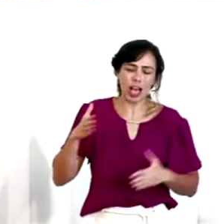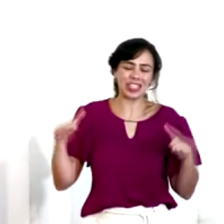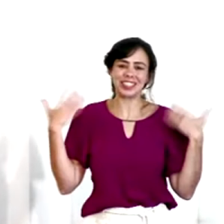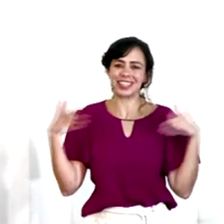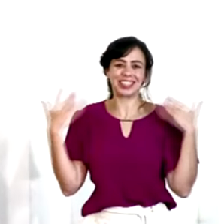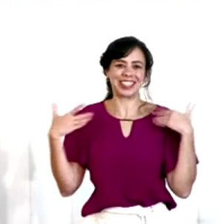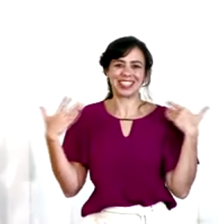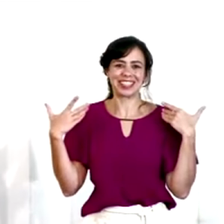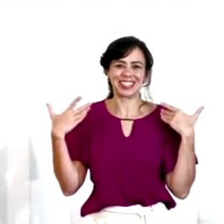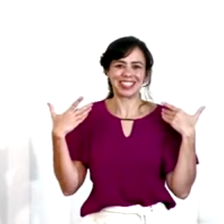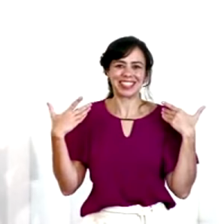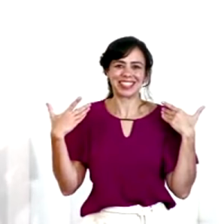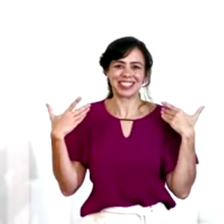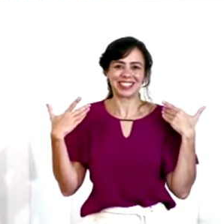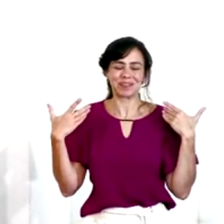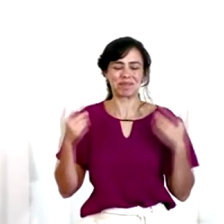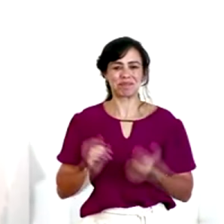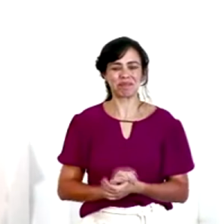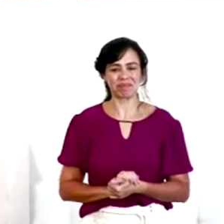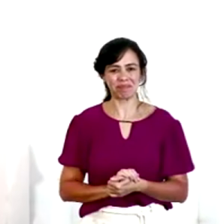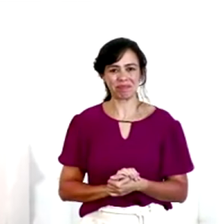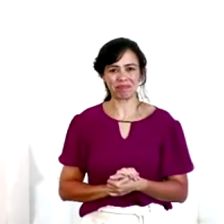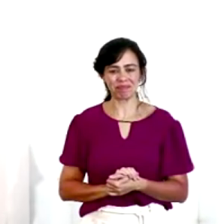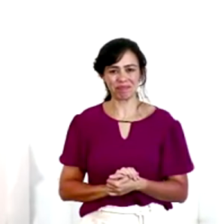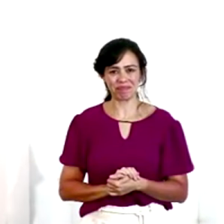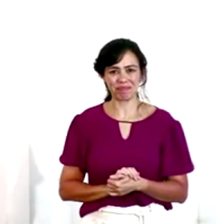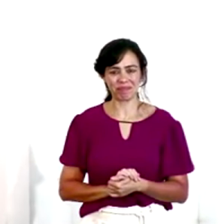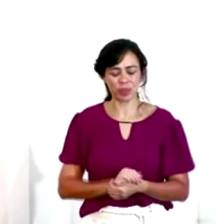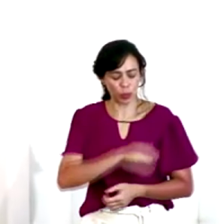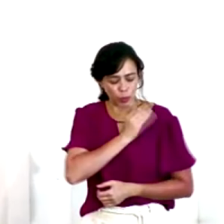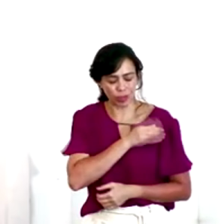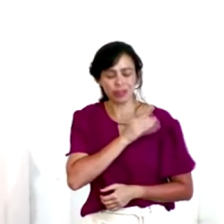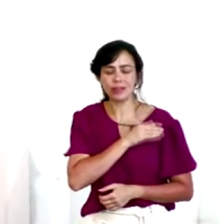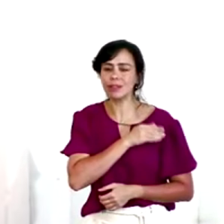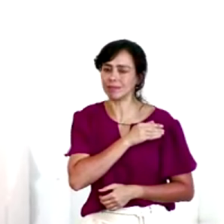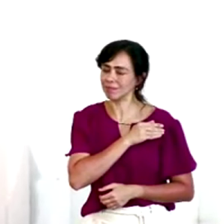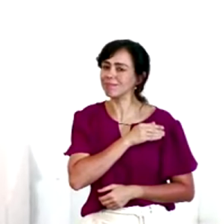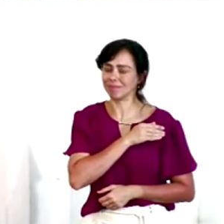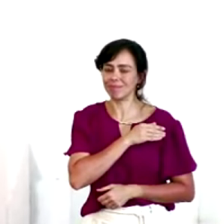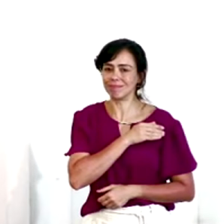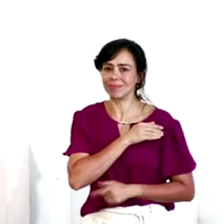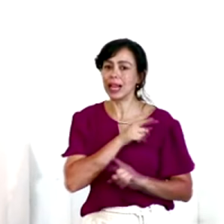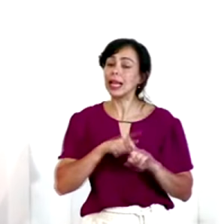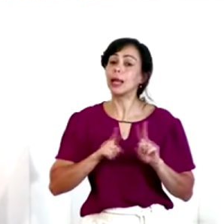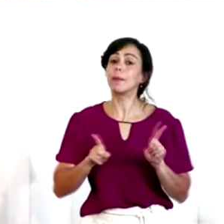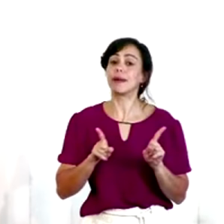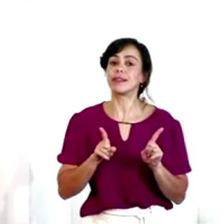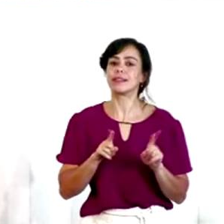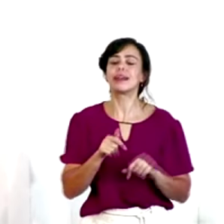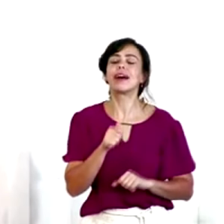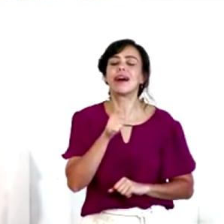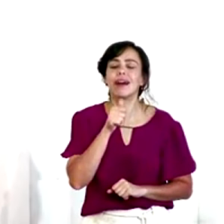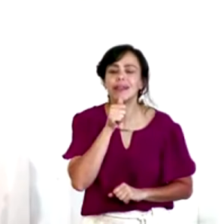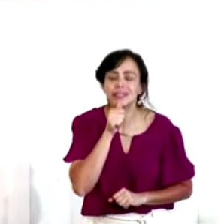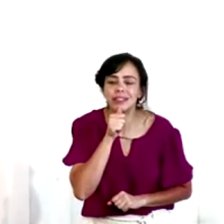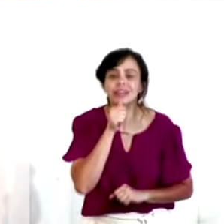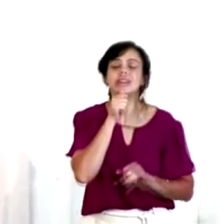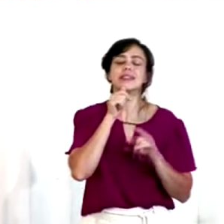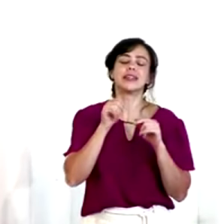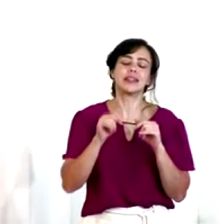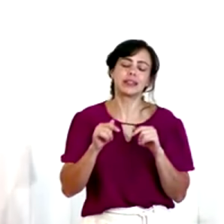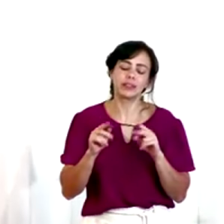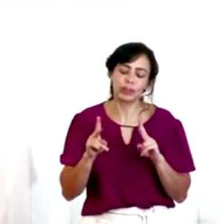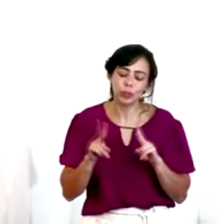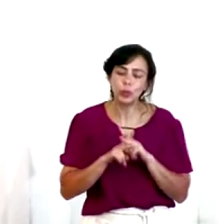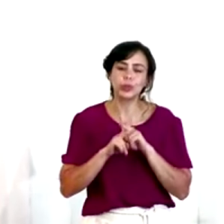Mas isso não faz com que não enfrentemos provações, lutas,